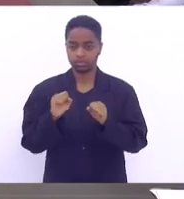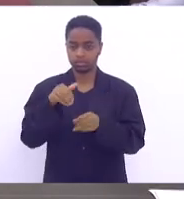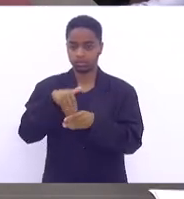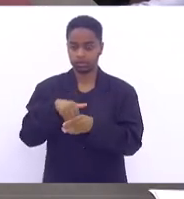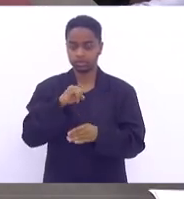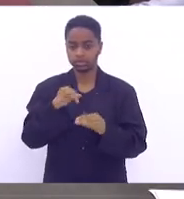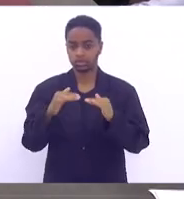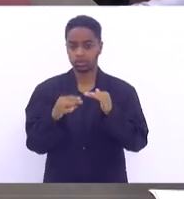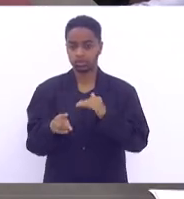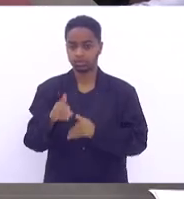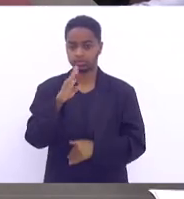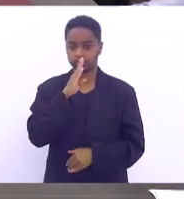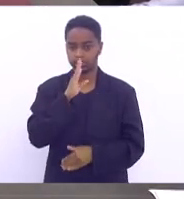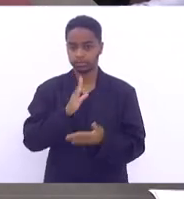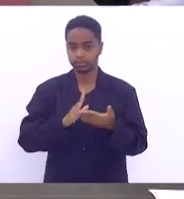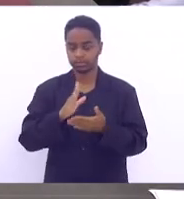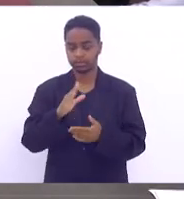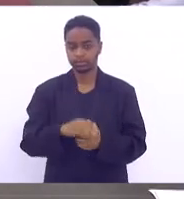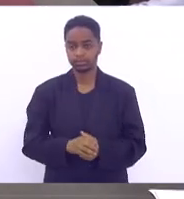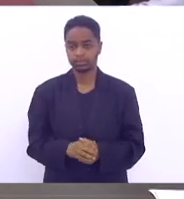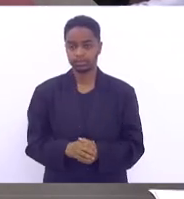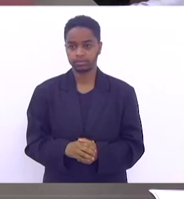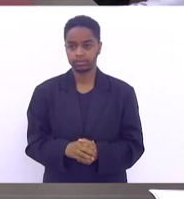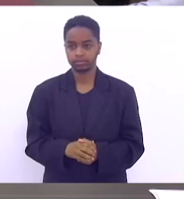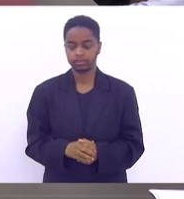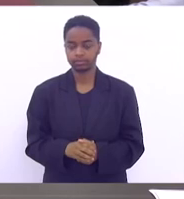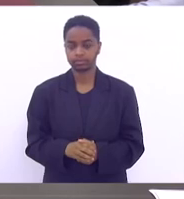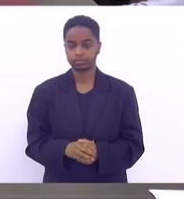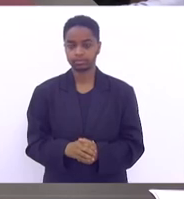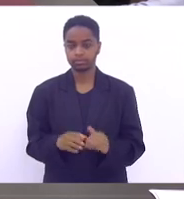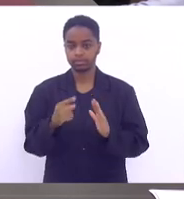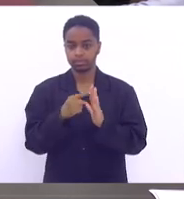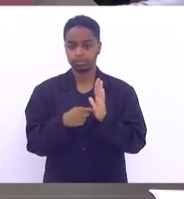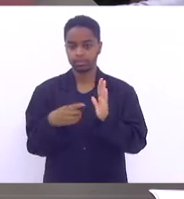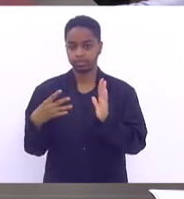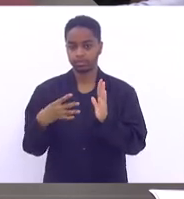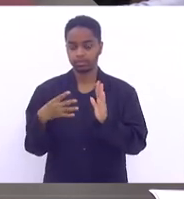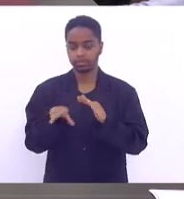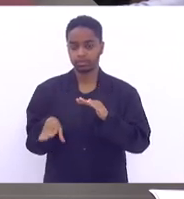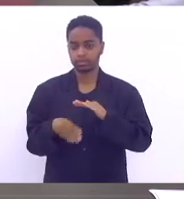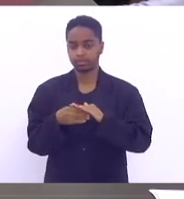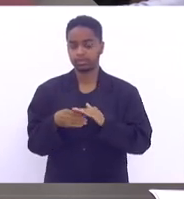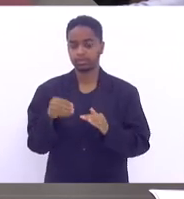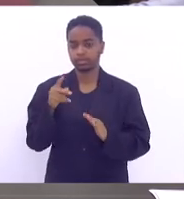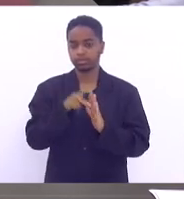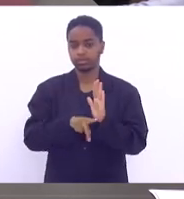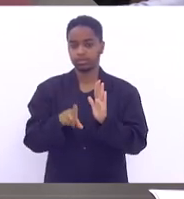votação, senhores que aprovam, permaneçam como estão, aprovado. Item 4 da pauta, emendas de plenário